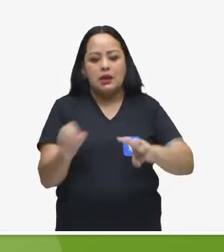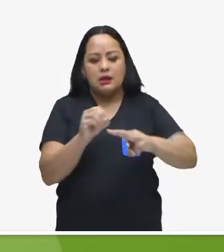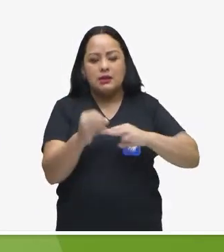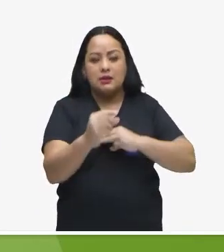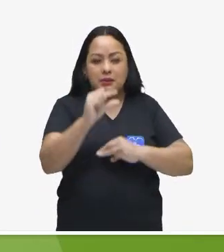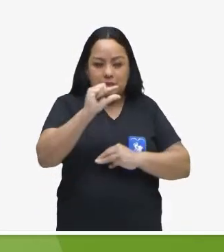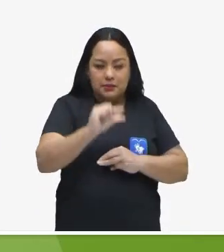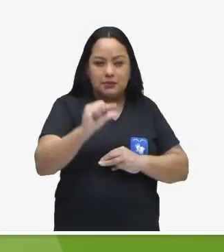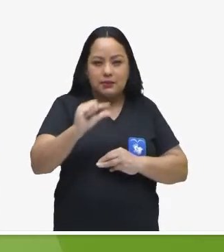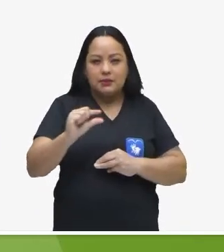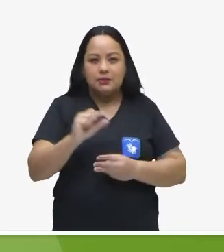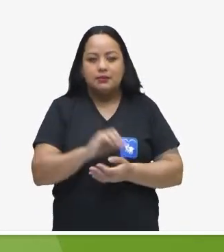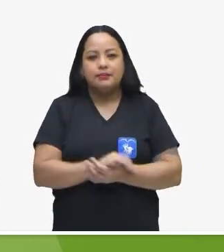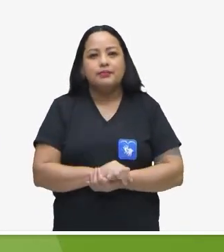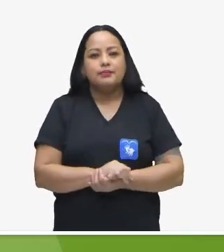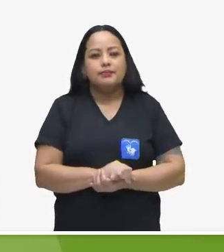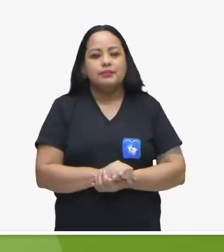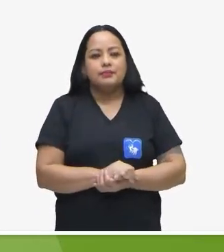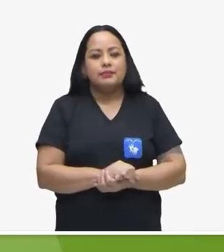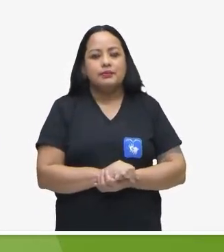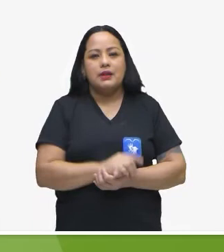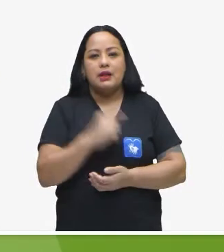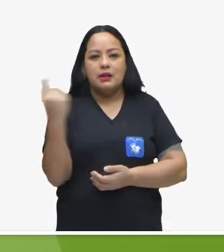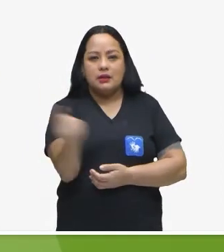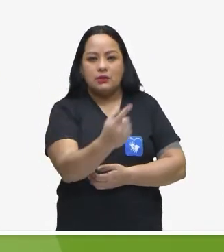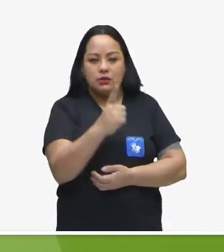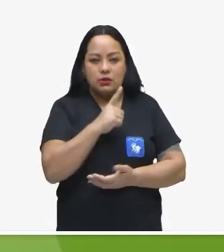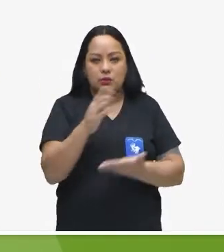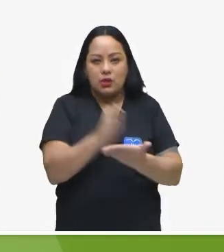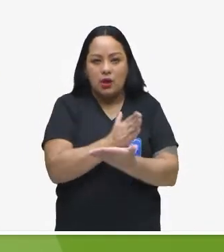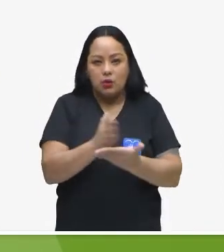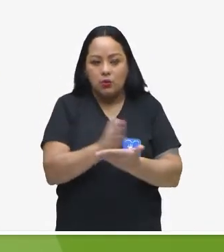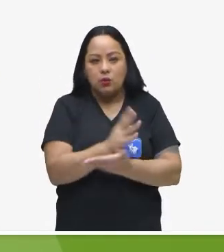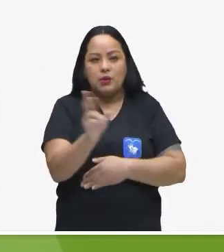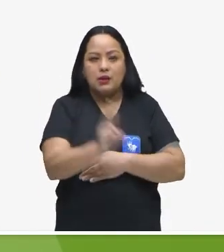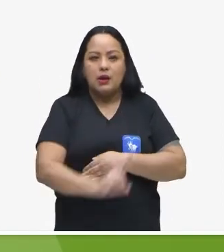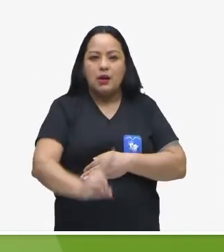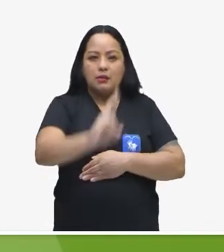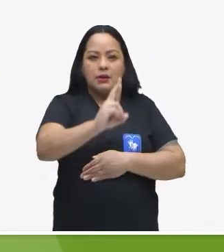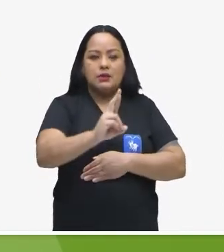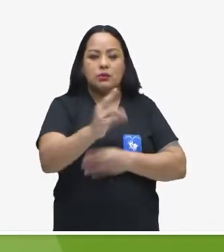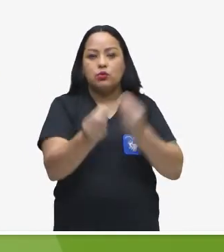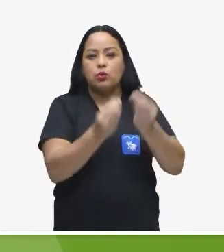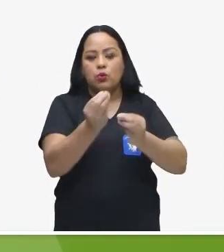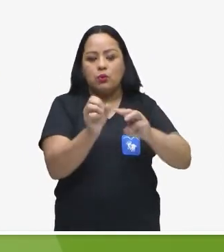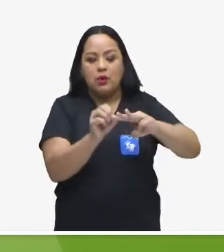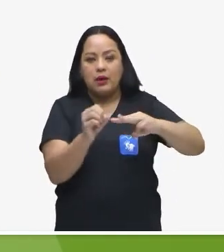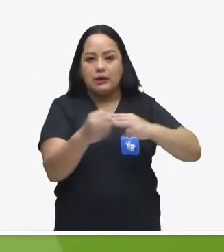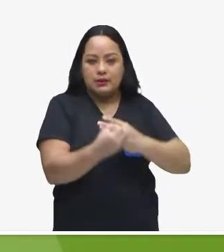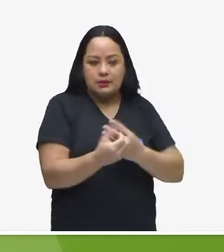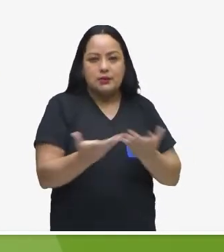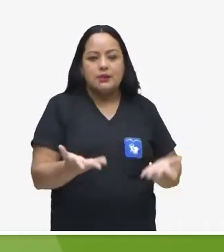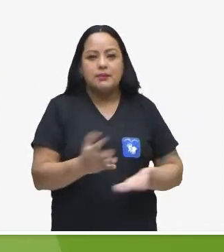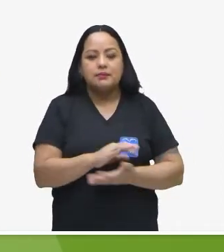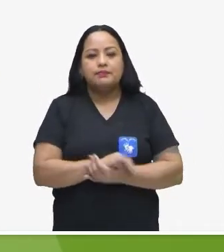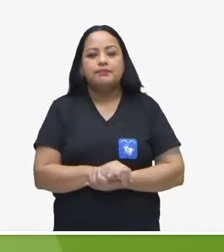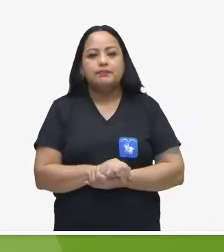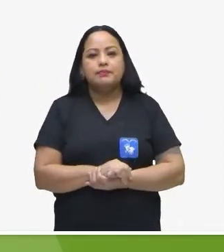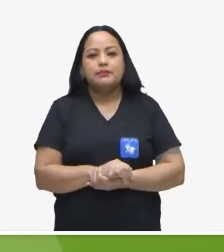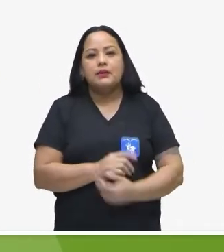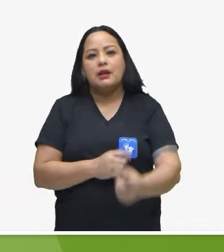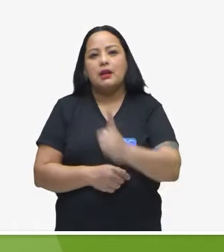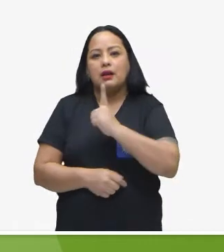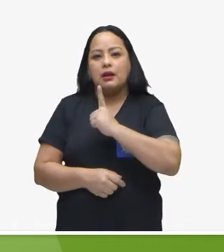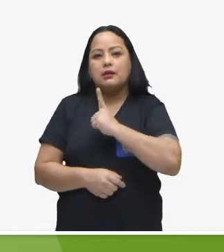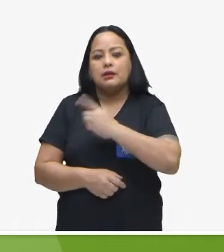pequena que a gente tem aqui algumas representações da dimensão das células, tá bom? E aí eu tenho